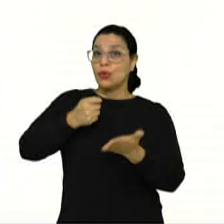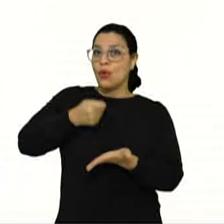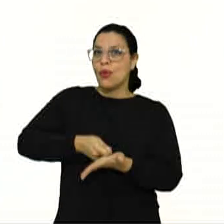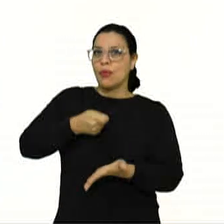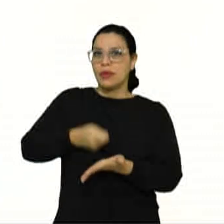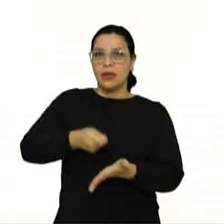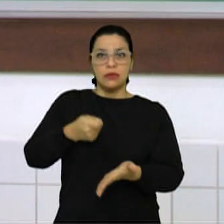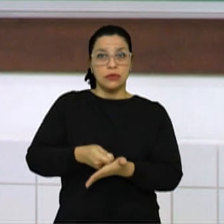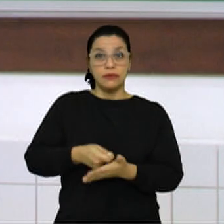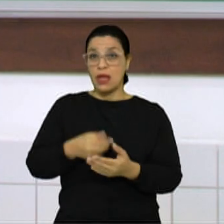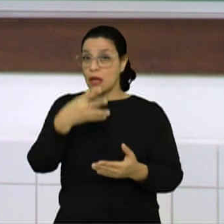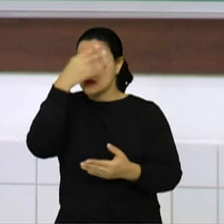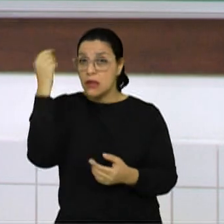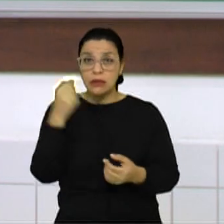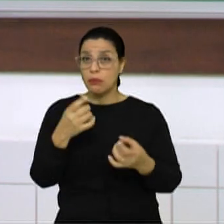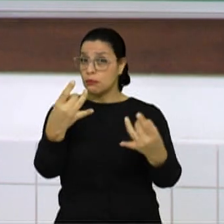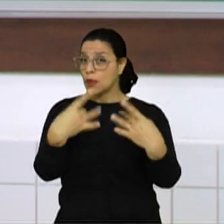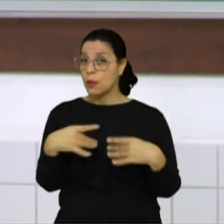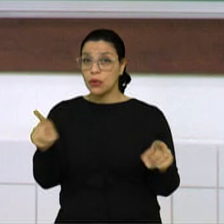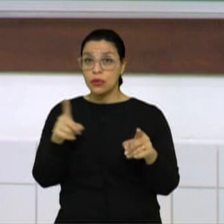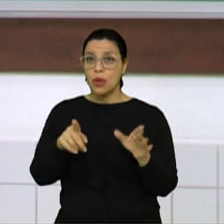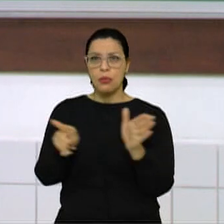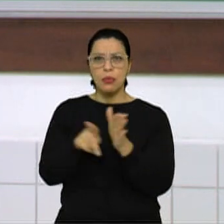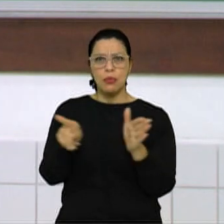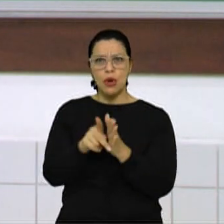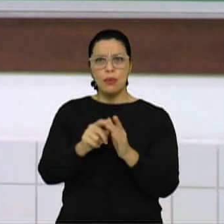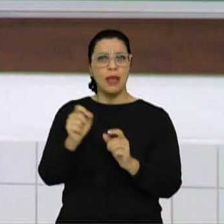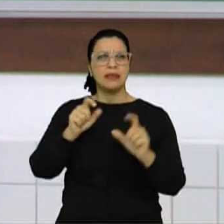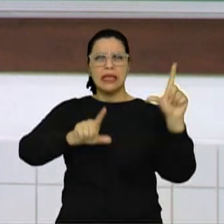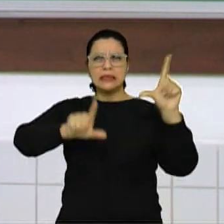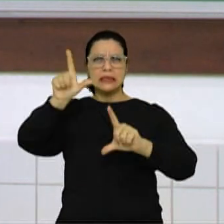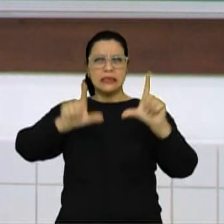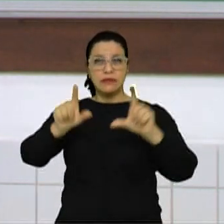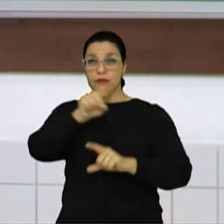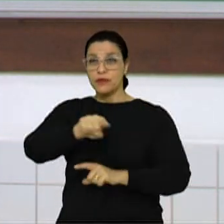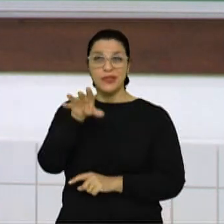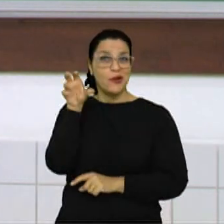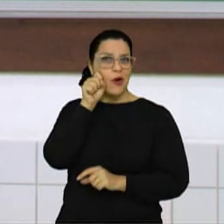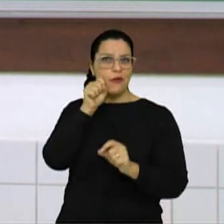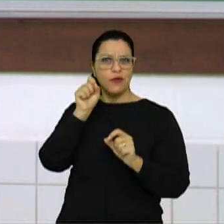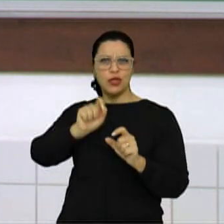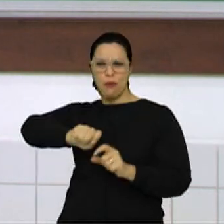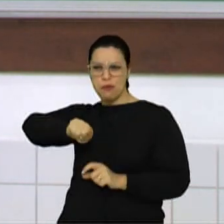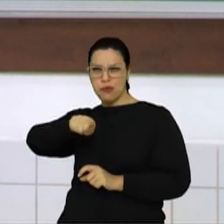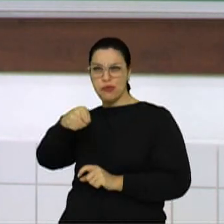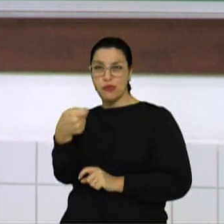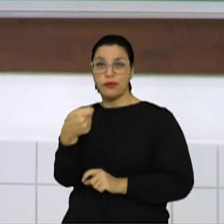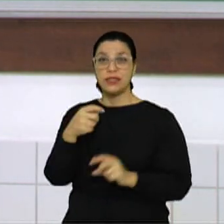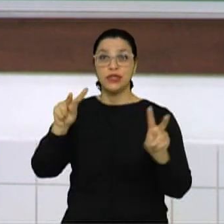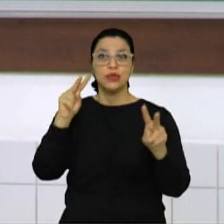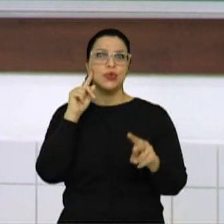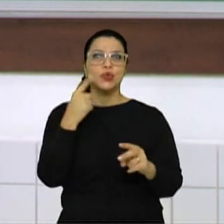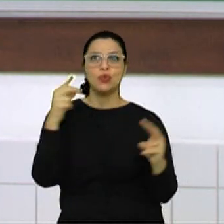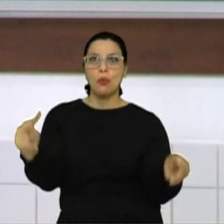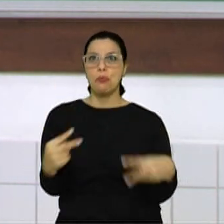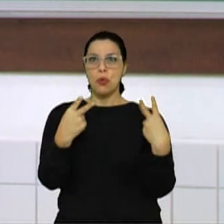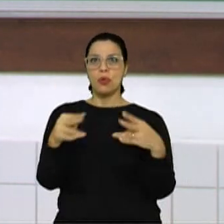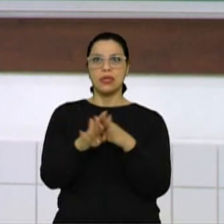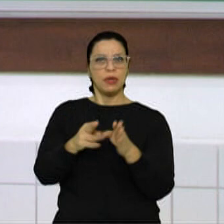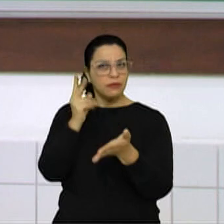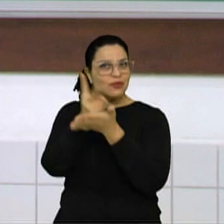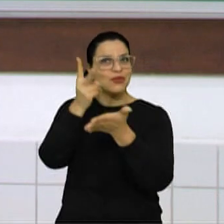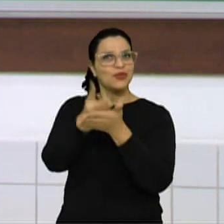ok? Não fique de fora, não me abandona, aumenta o som da sua televisão aí, do seu aparelho, do seu computador, enfim, e vamos